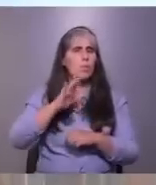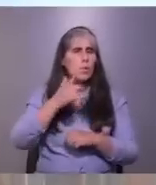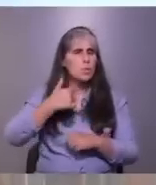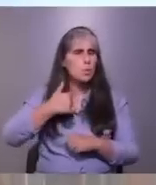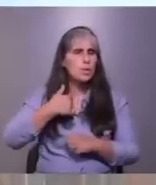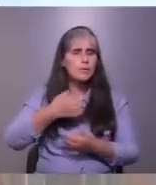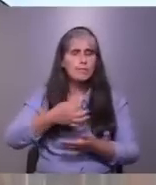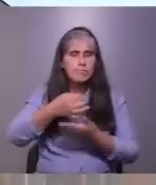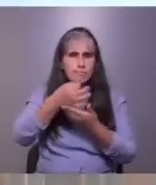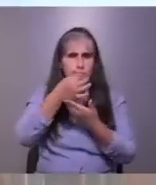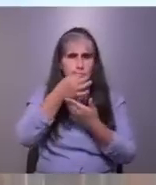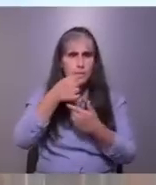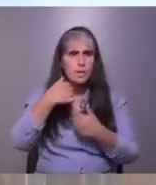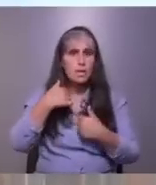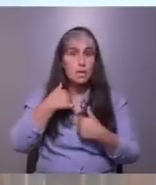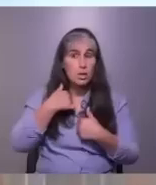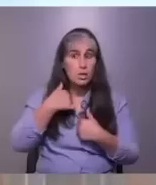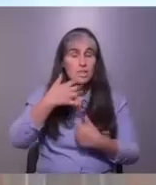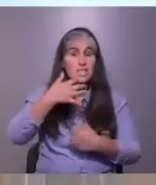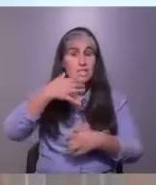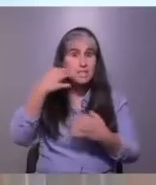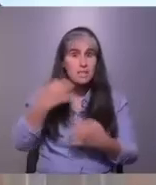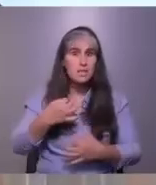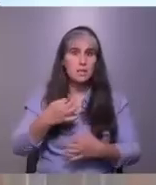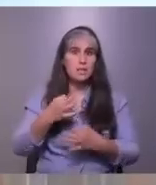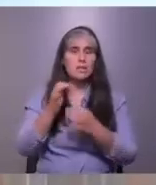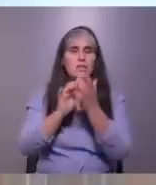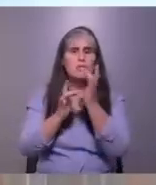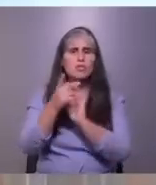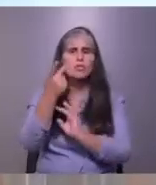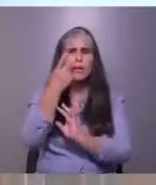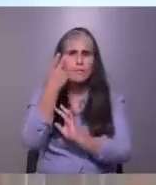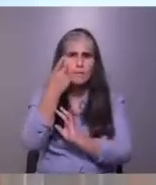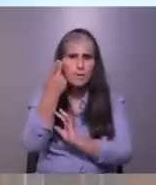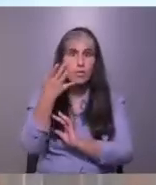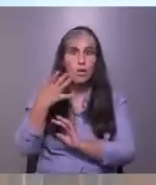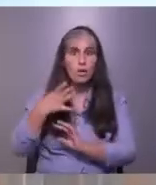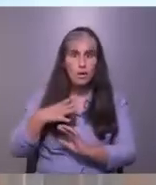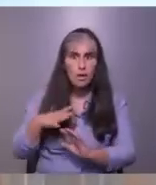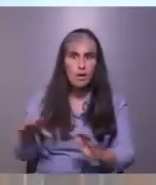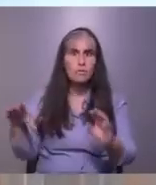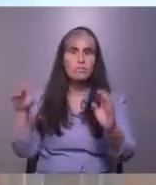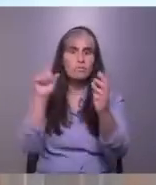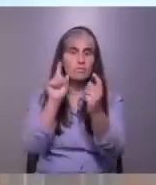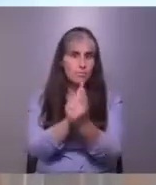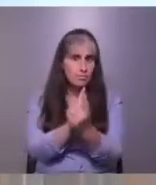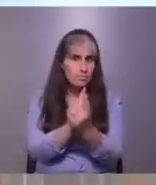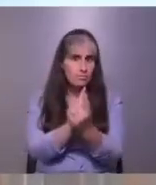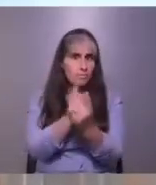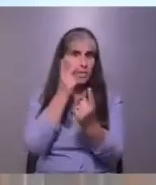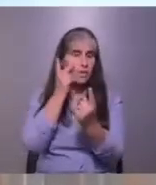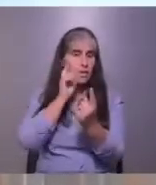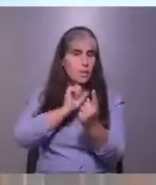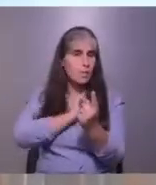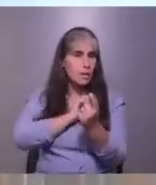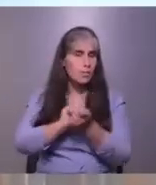procuramos efetivamente este encontro com Cristo vivo, capaz de transformar as nossas vidas. Ou